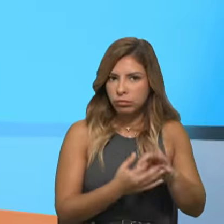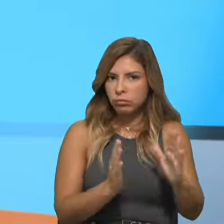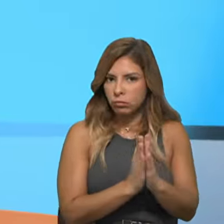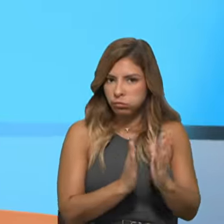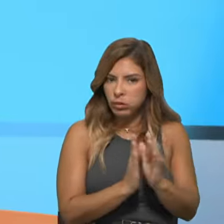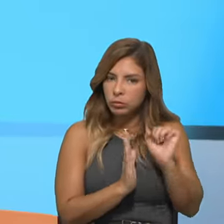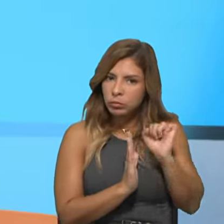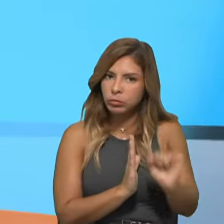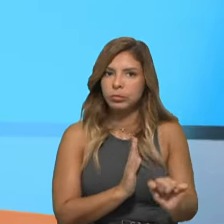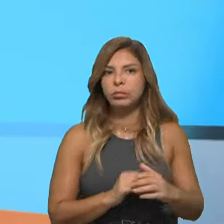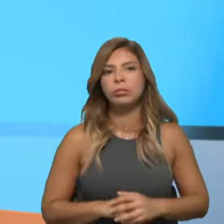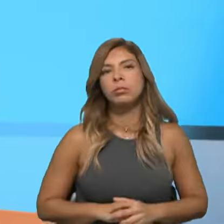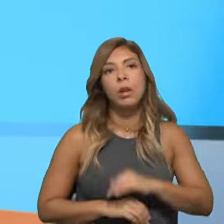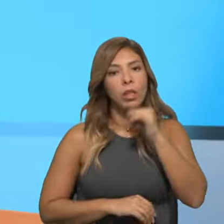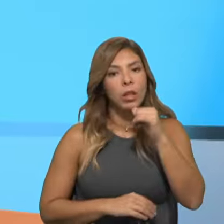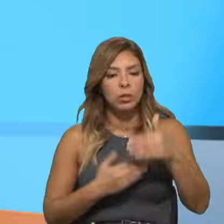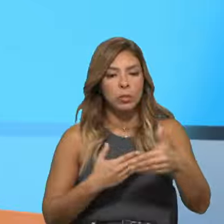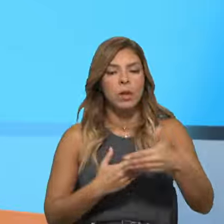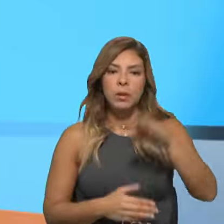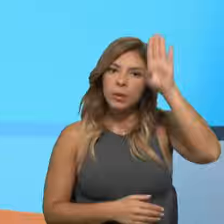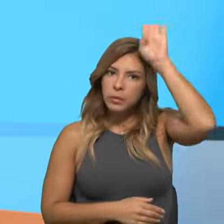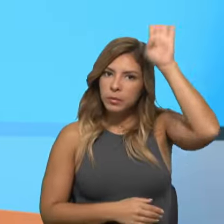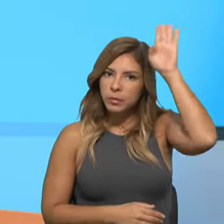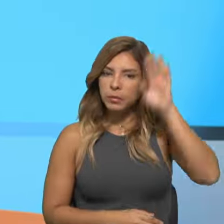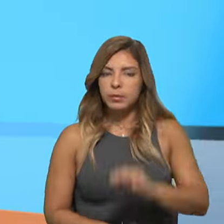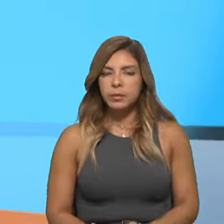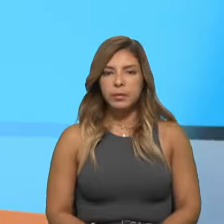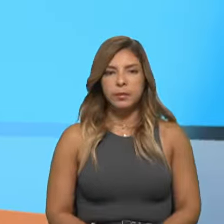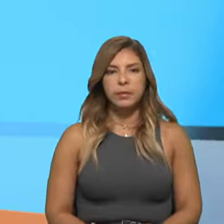informativa. Começamos, como habitual, pela Semana do Papa Leão XIV.